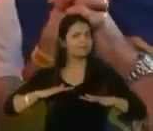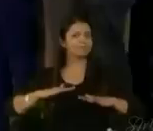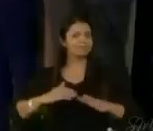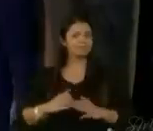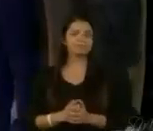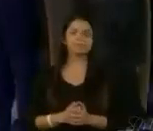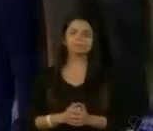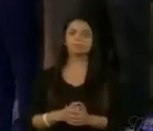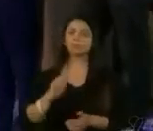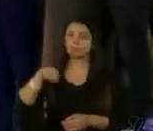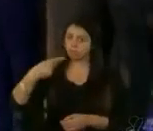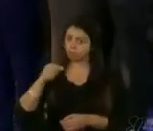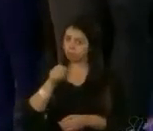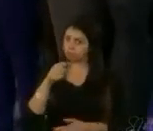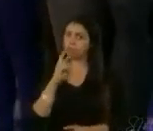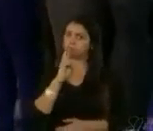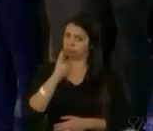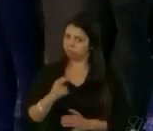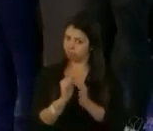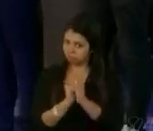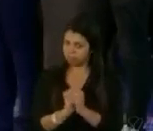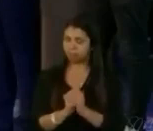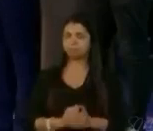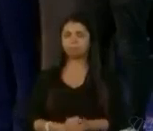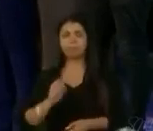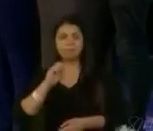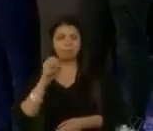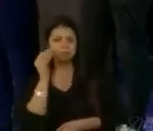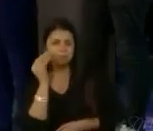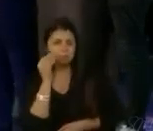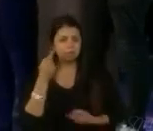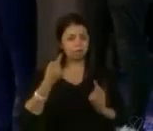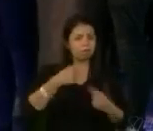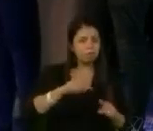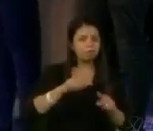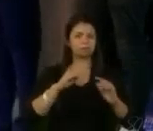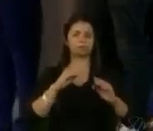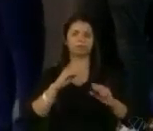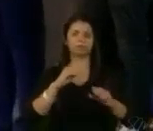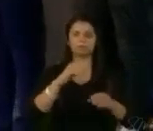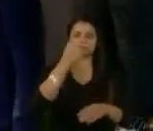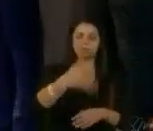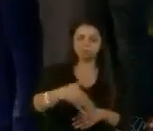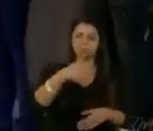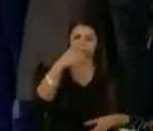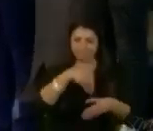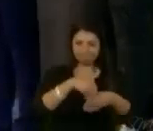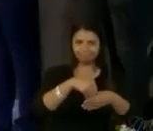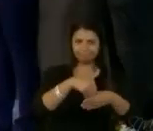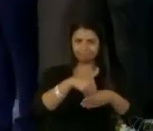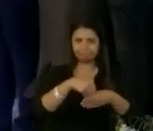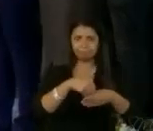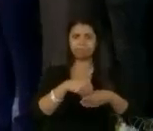para você dizer amém. Se tentarem fraudar essa eleição, durante